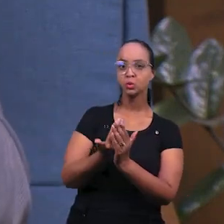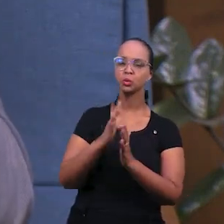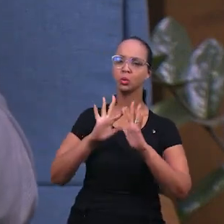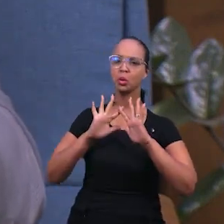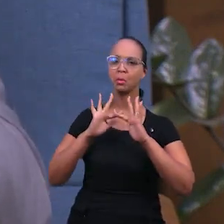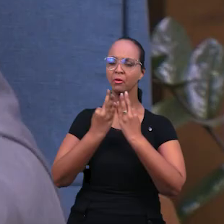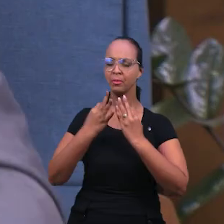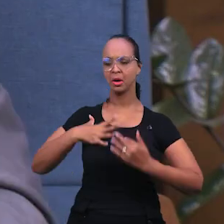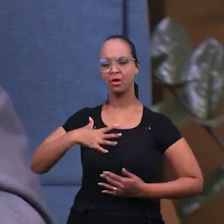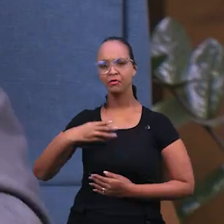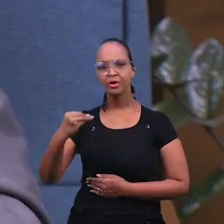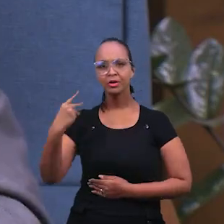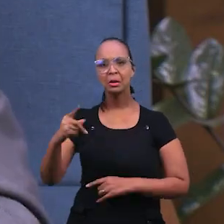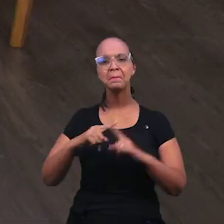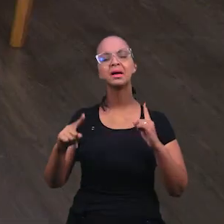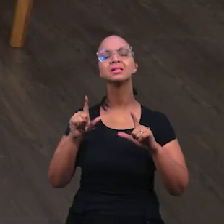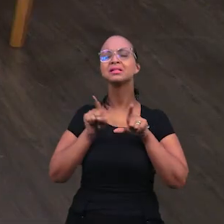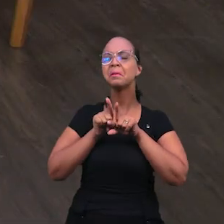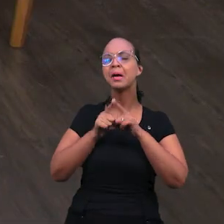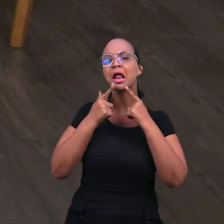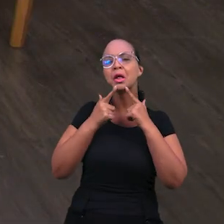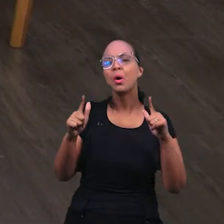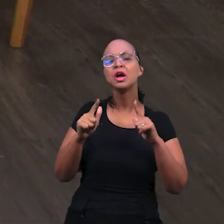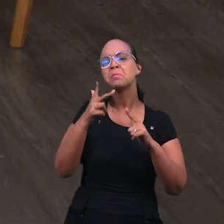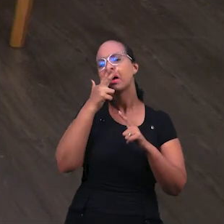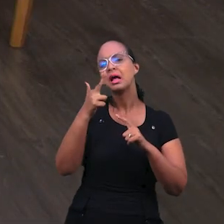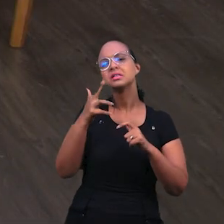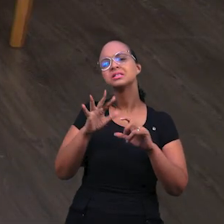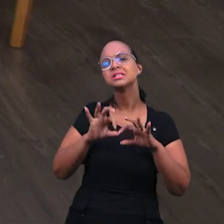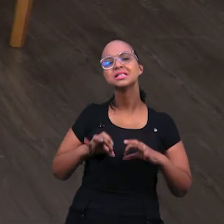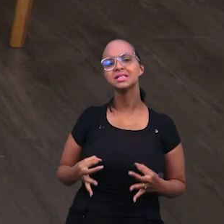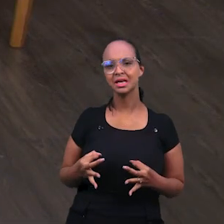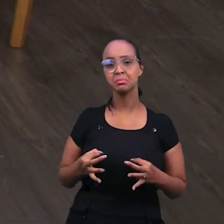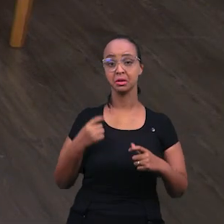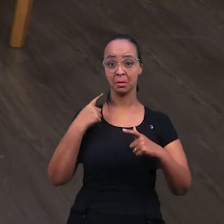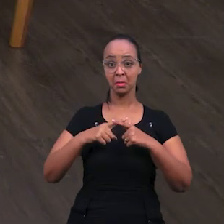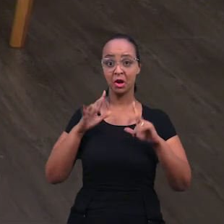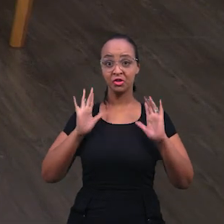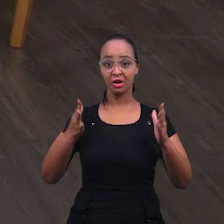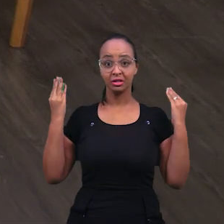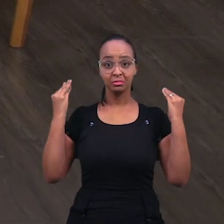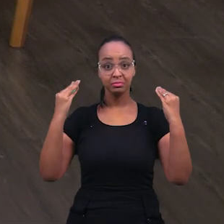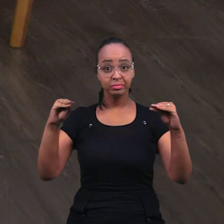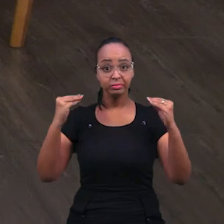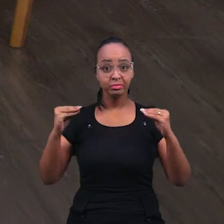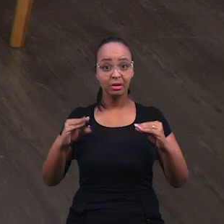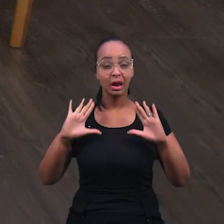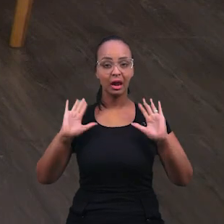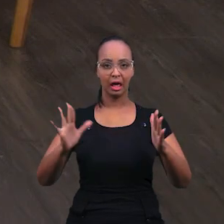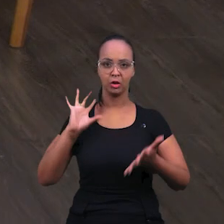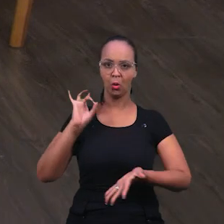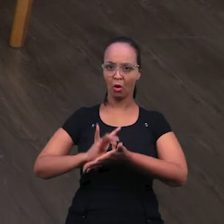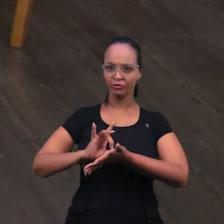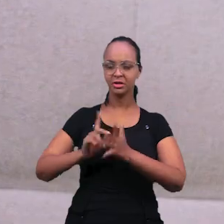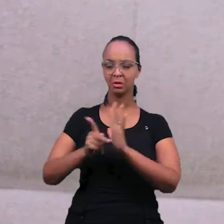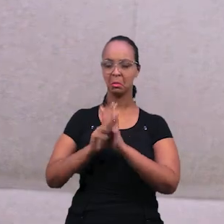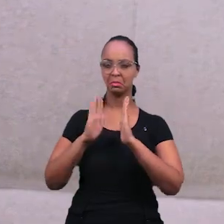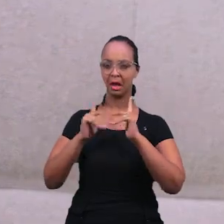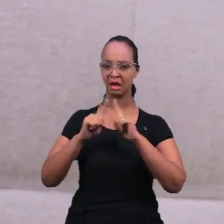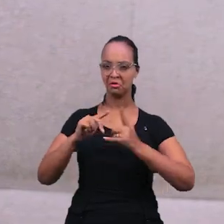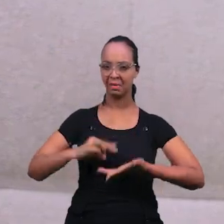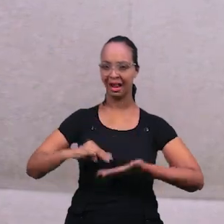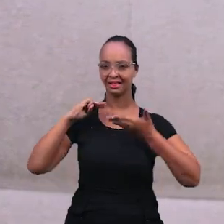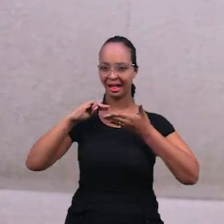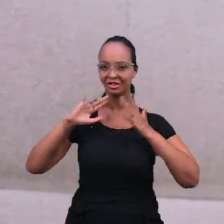para ajudar a orientar. Isso. Não E serve? a linguagem é bem simples, né? A playlist que está colocada lá no canal oficial, né, da